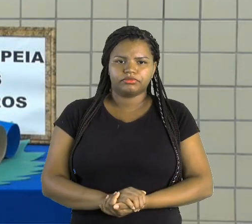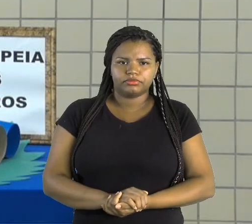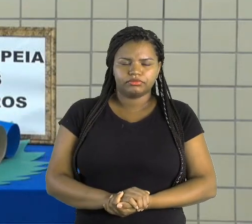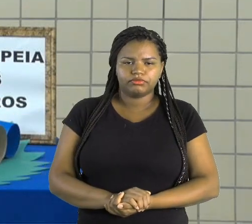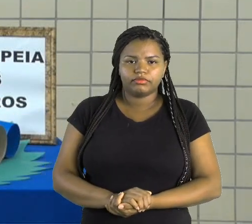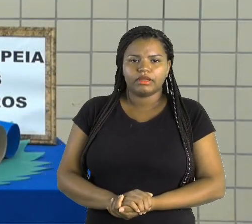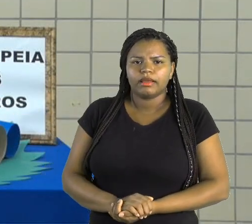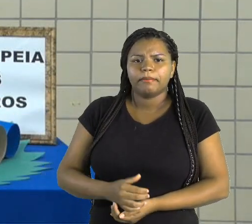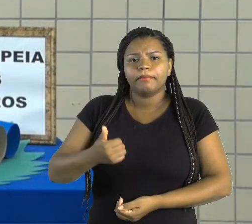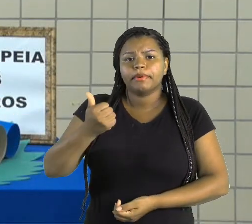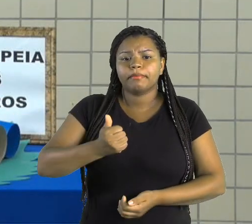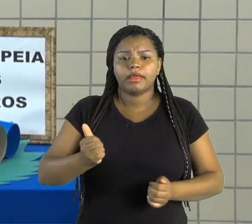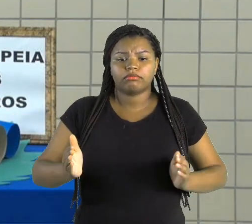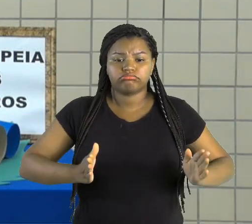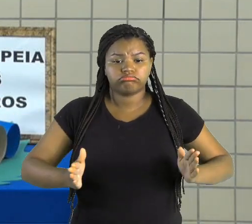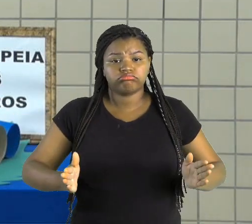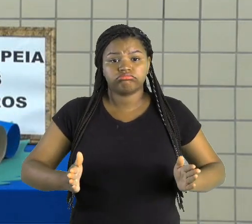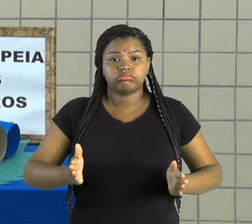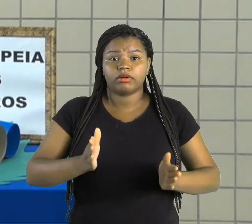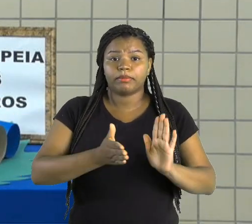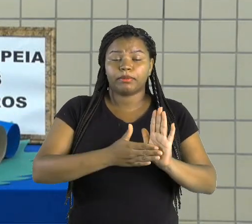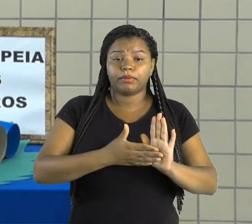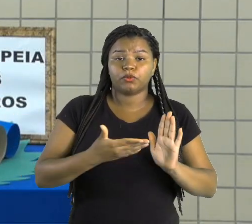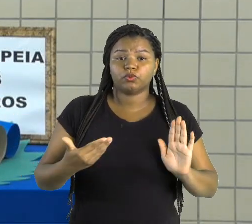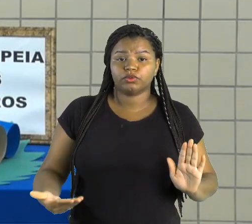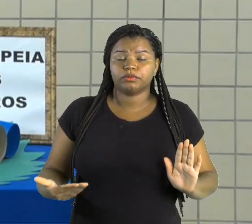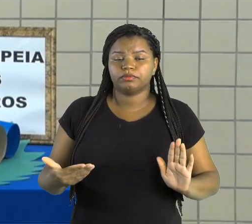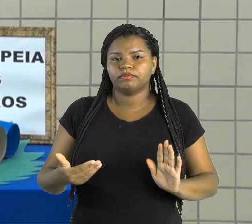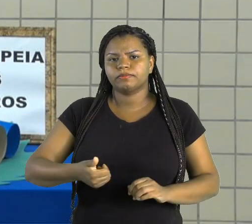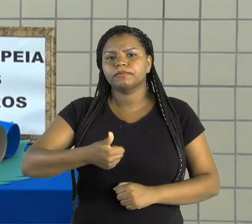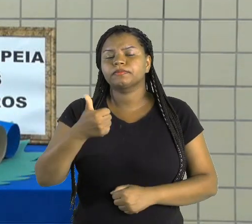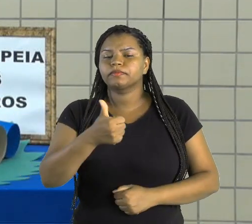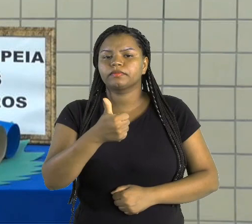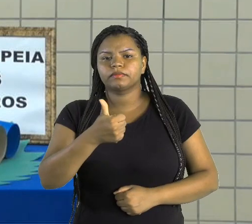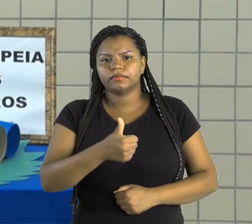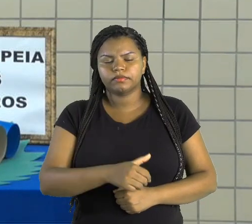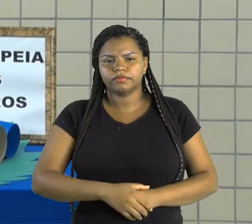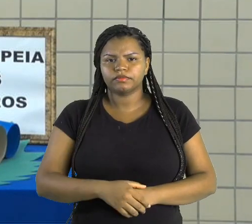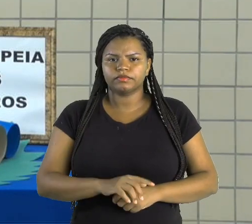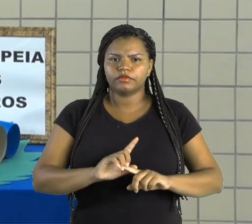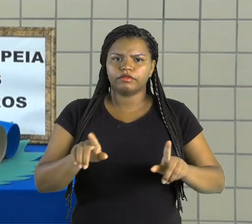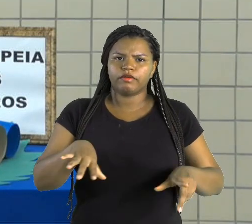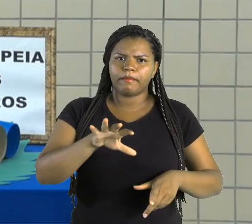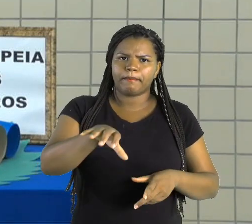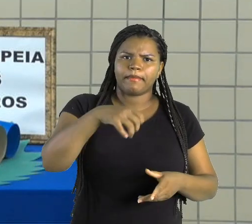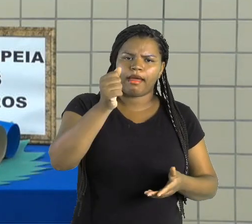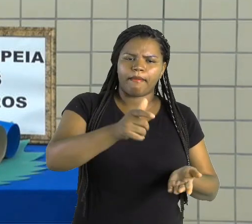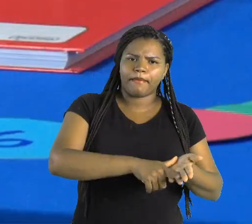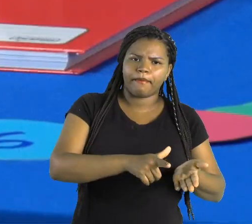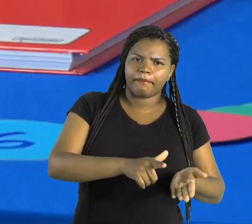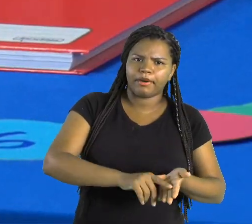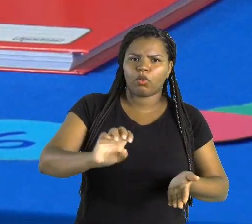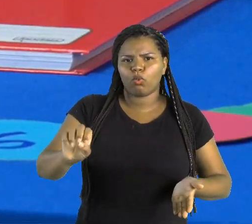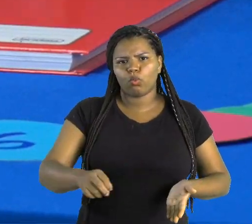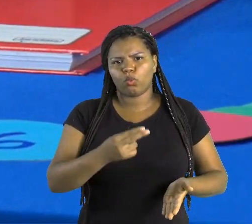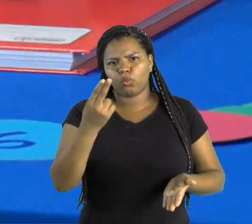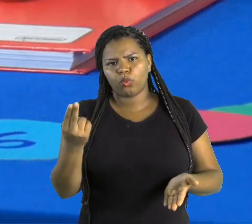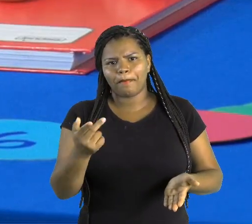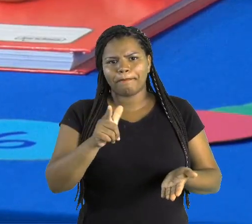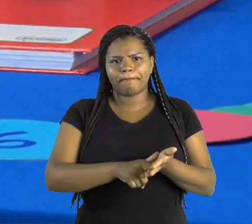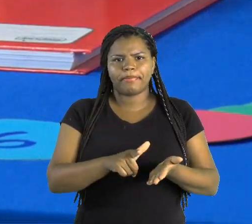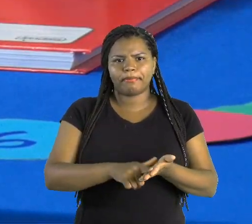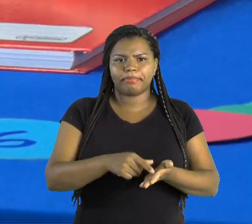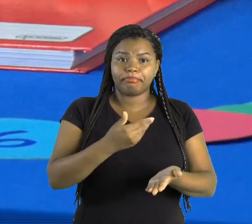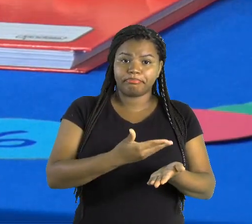primeira etapa dessa nossa proposta? Primeiramente, você vai pegar ou a folha ou um papel em